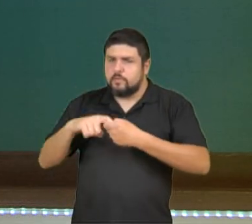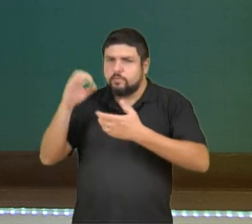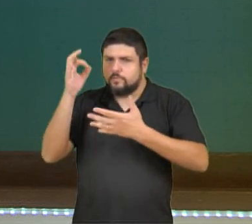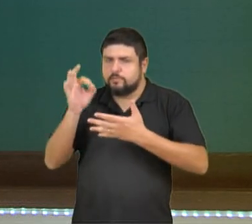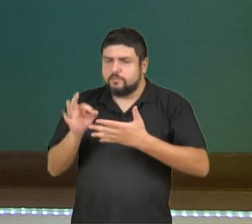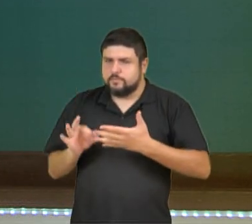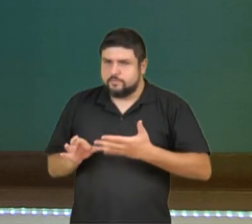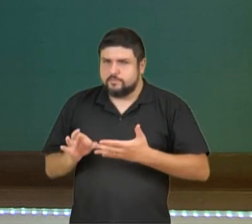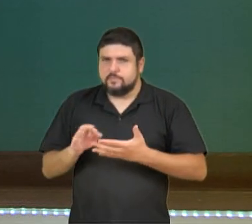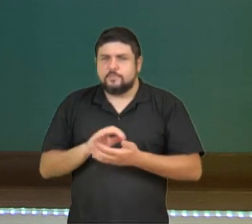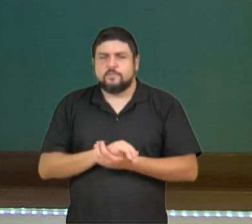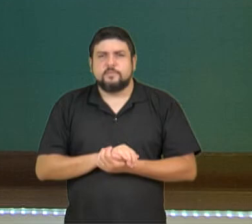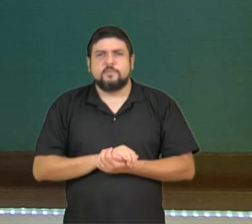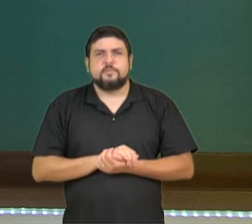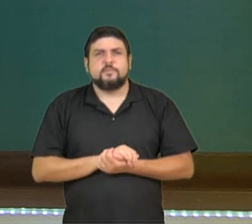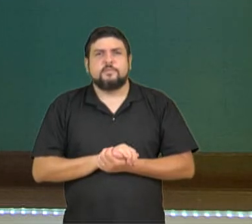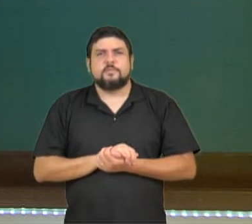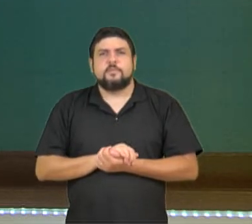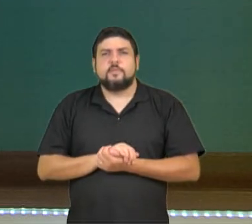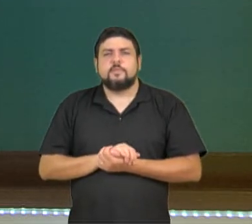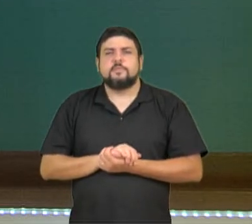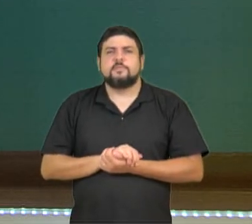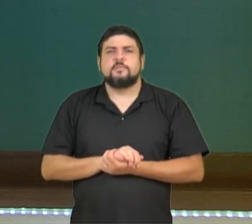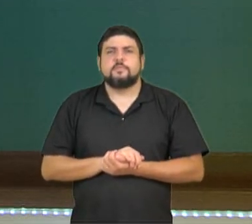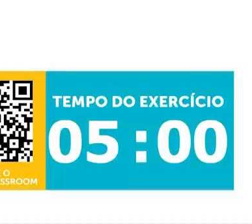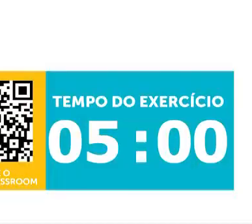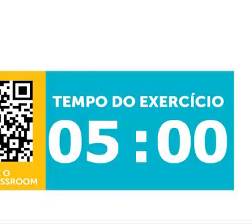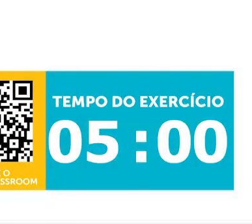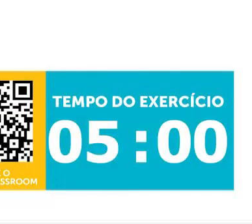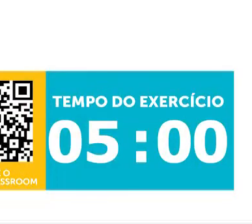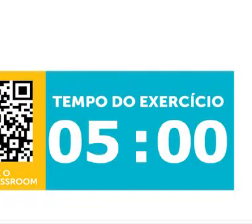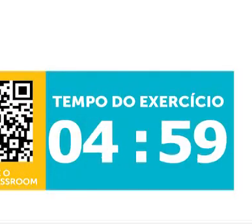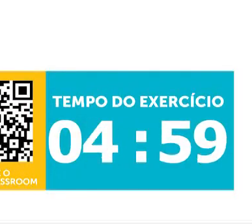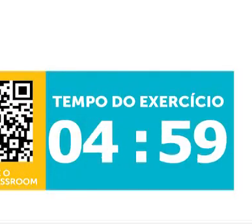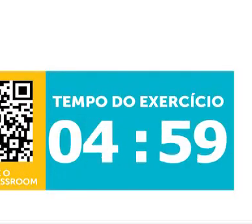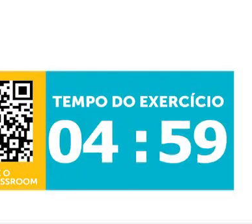retornamos para conversar aqui sobre essa questão.